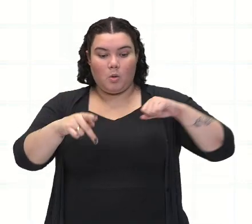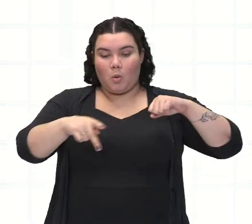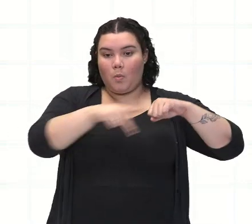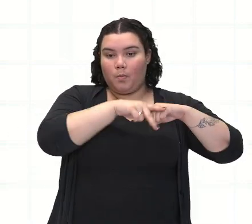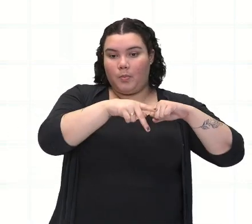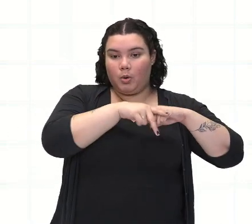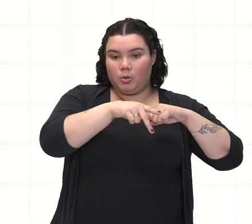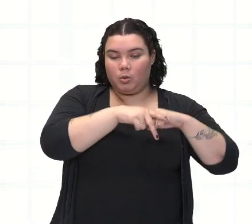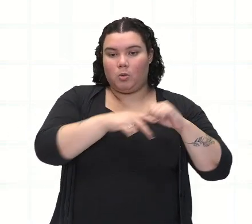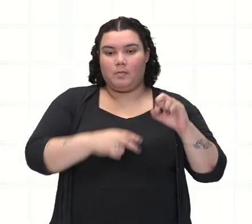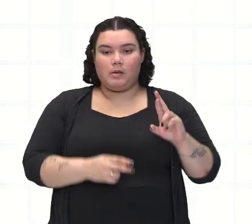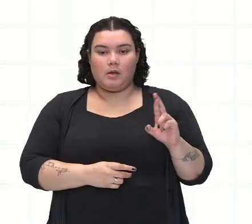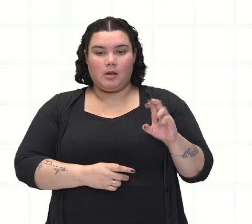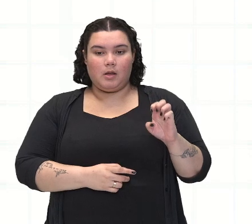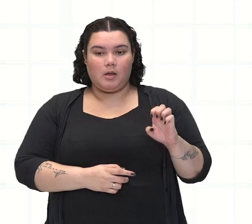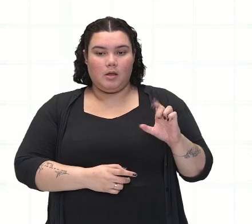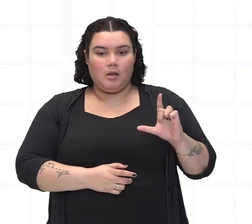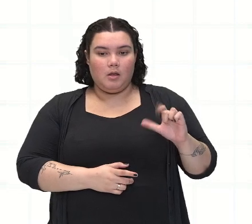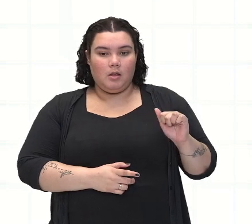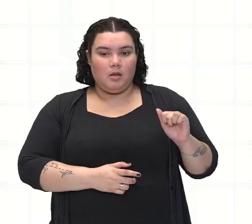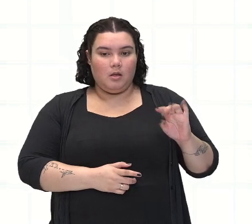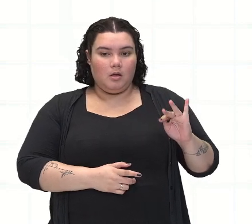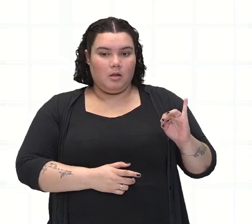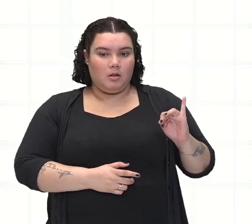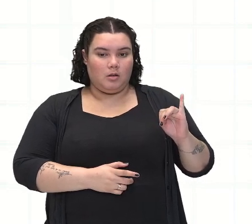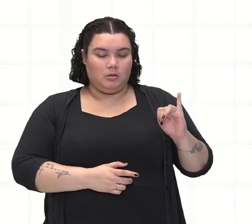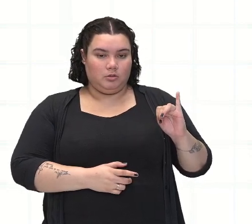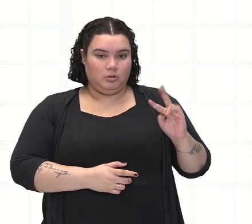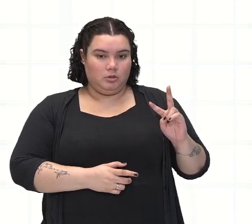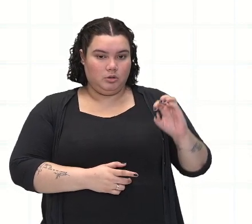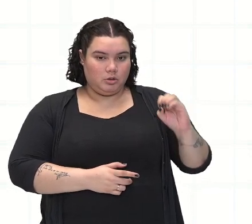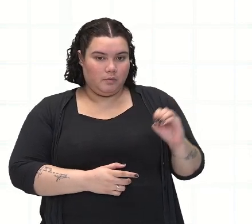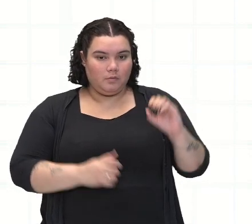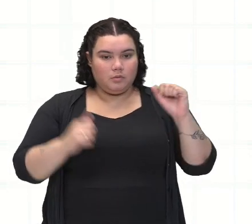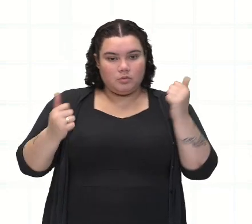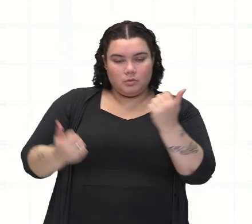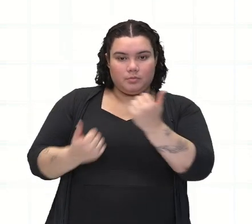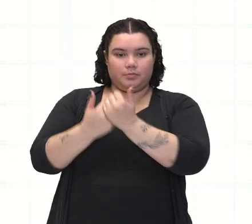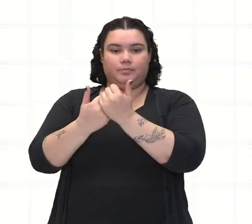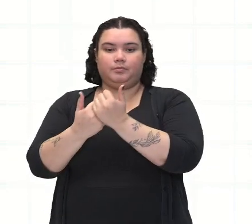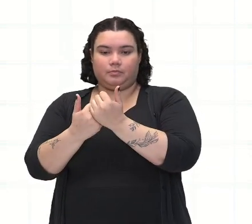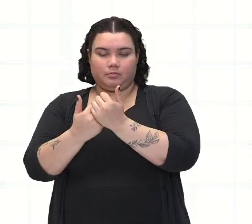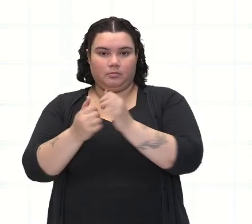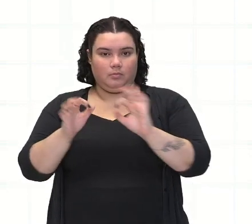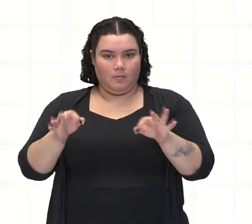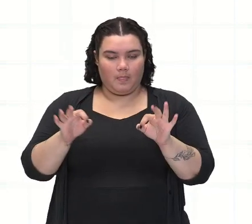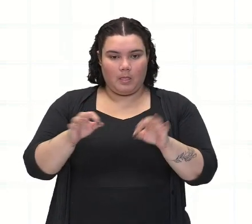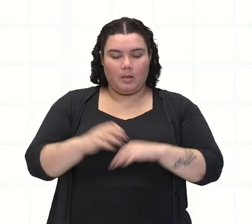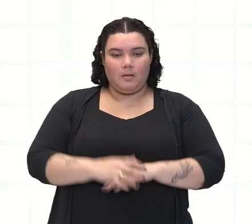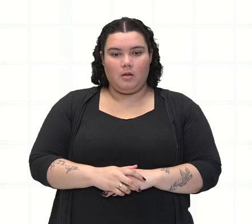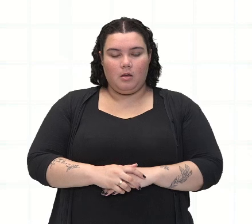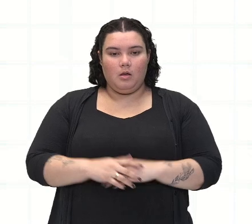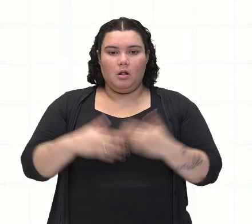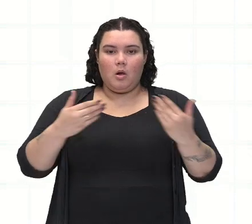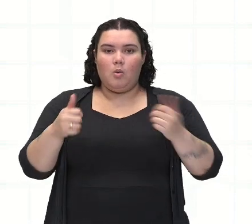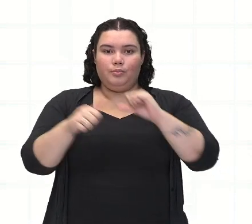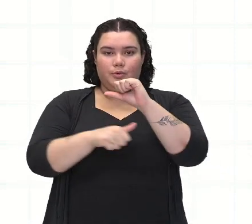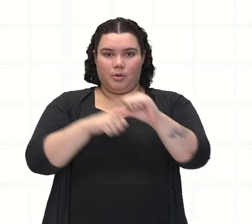pronome relativo vai substituir, ok? Então, falando